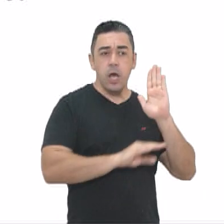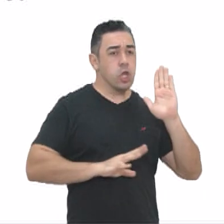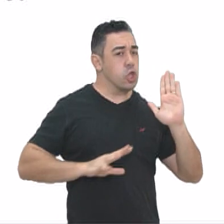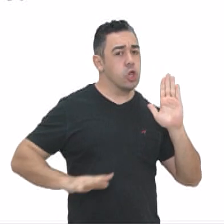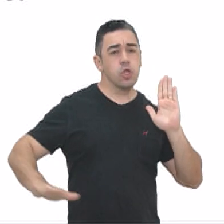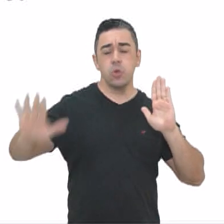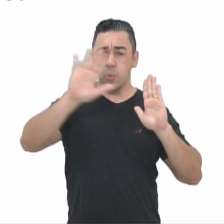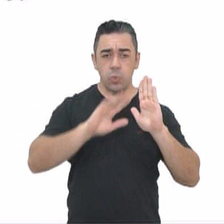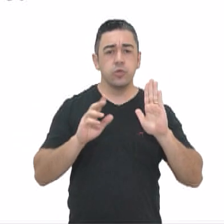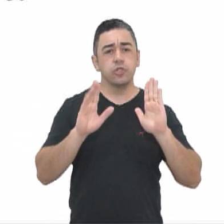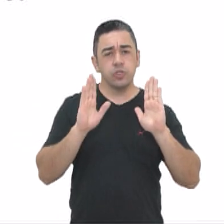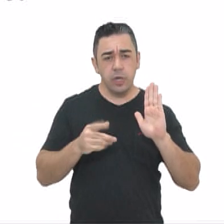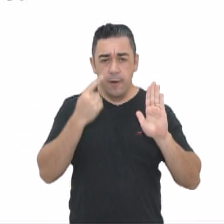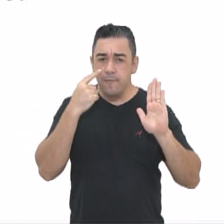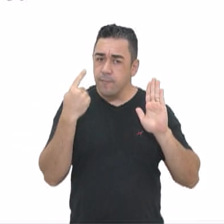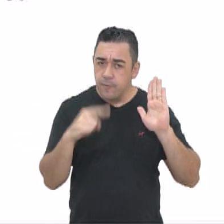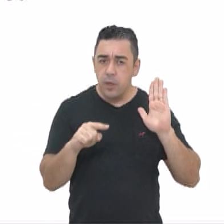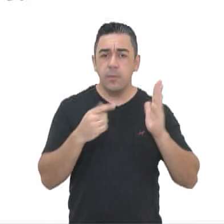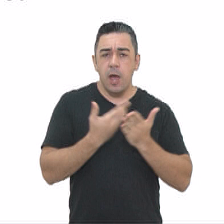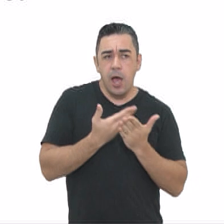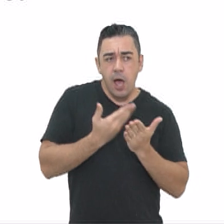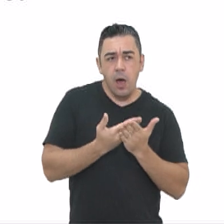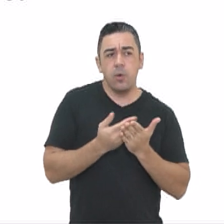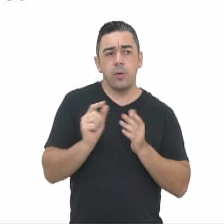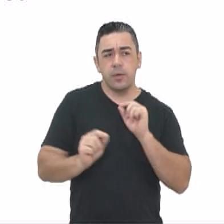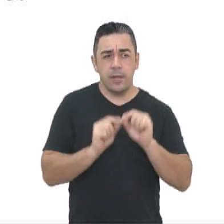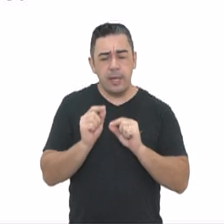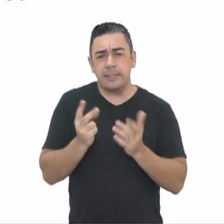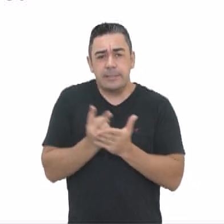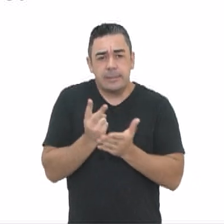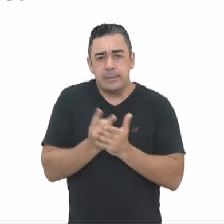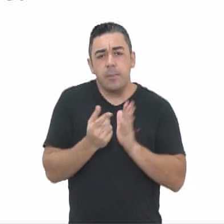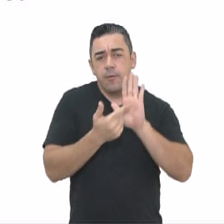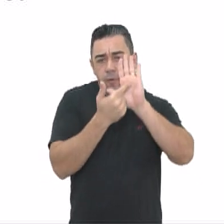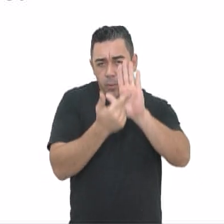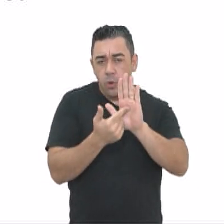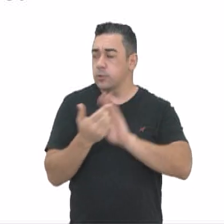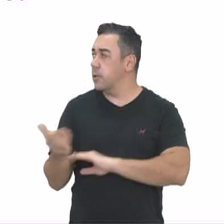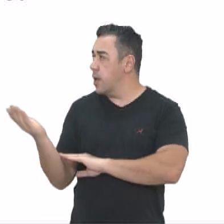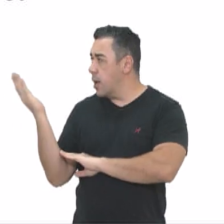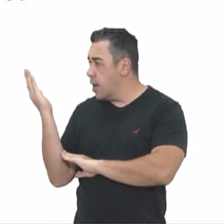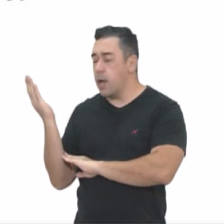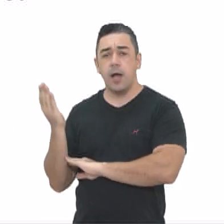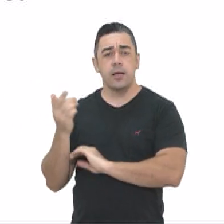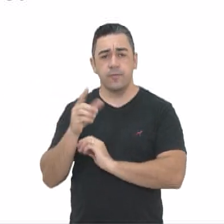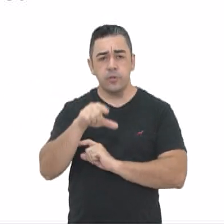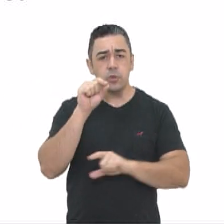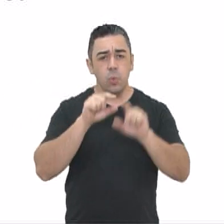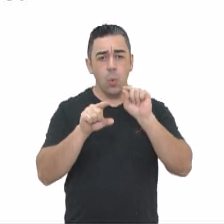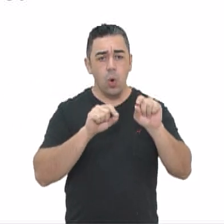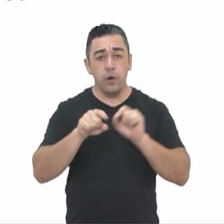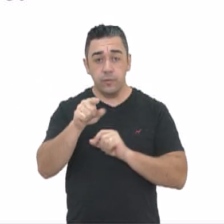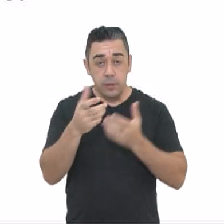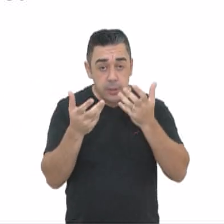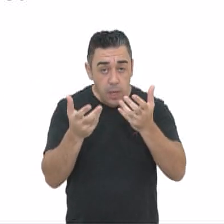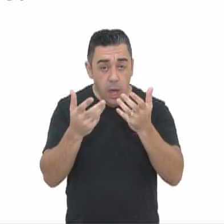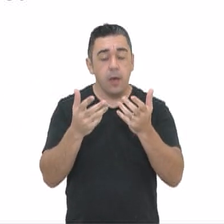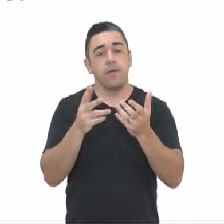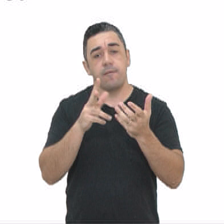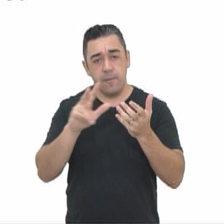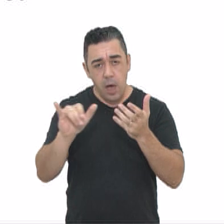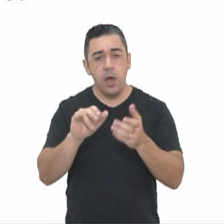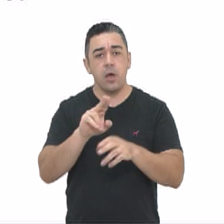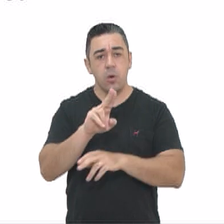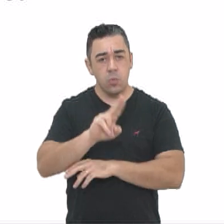vimos ao longo dessas últimas aulas, tá? Então, vou sempre deixar a propriedade no início, você escolhe aquela que você vai usar no